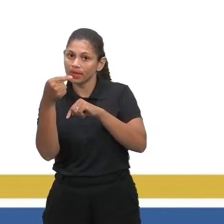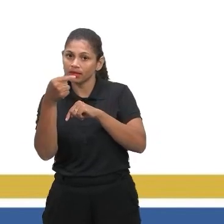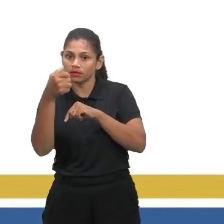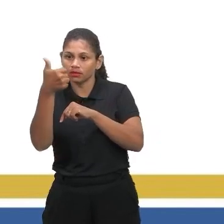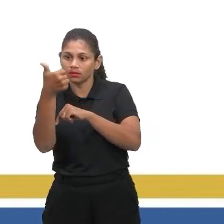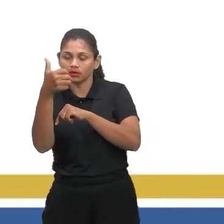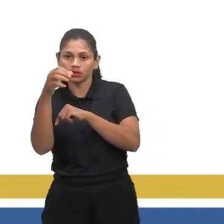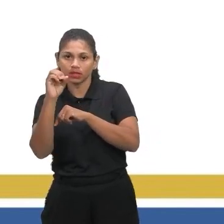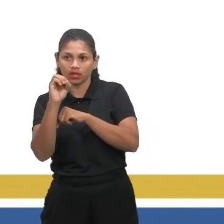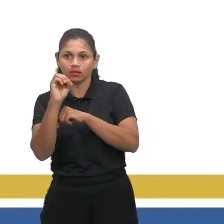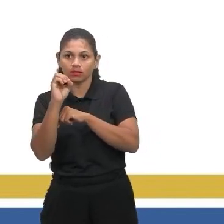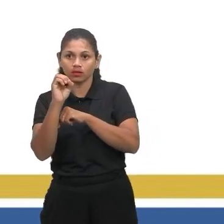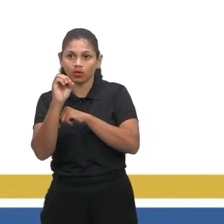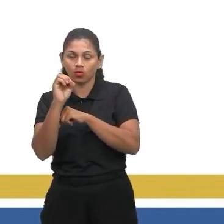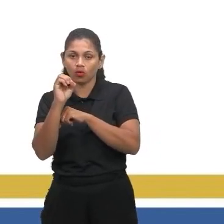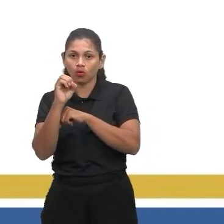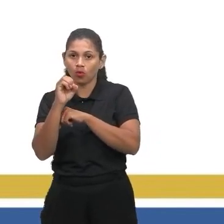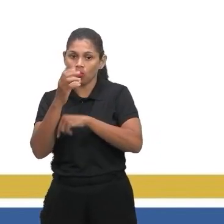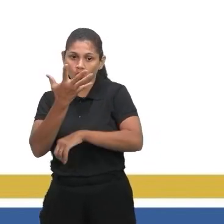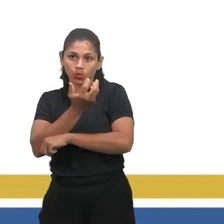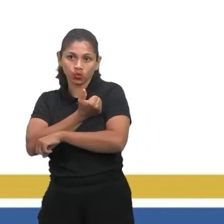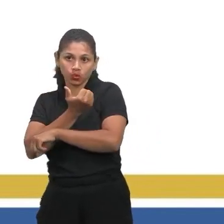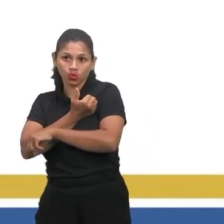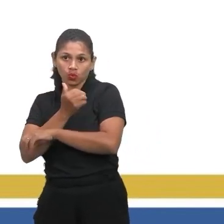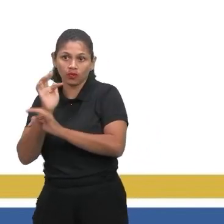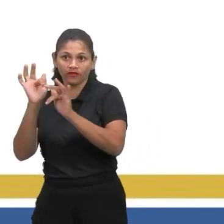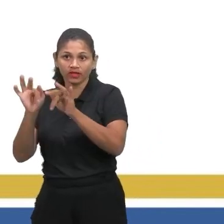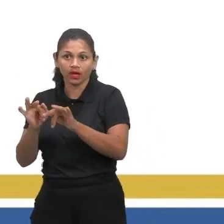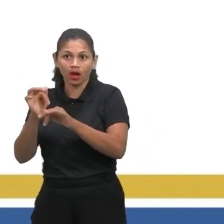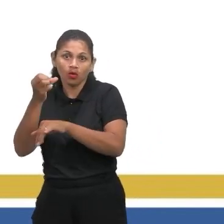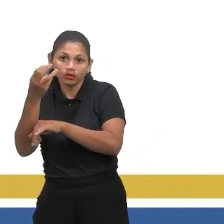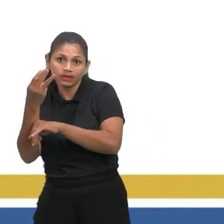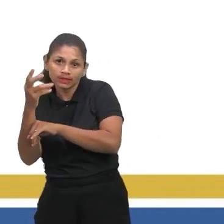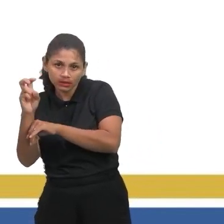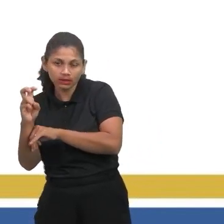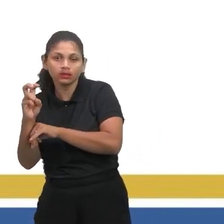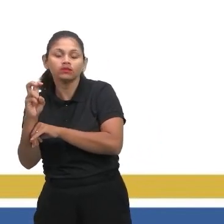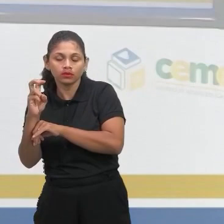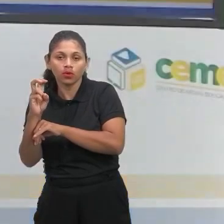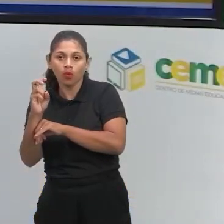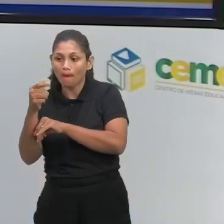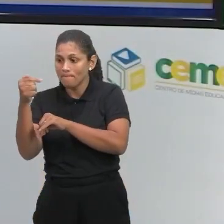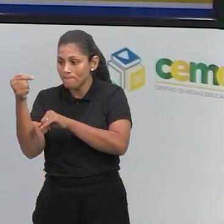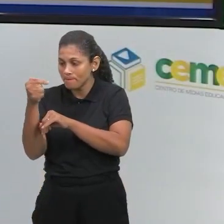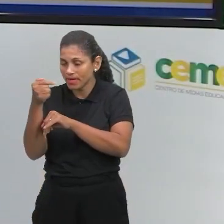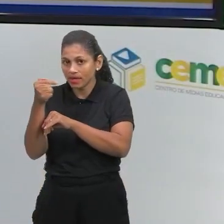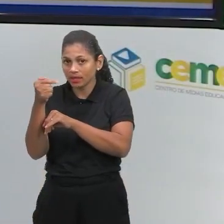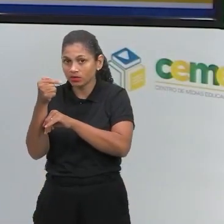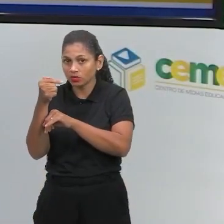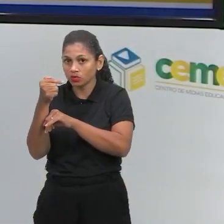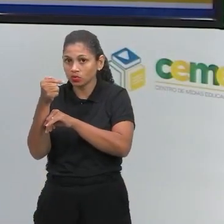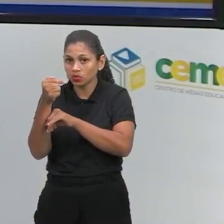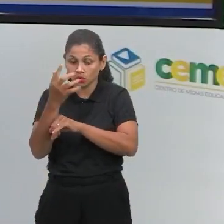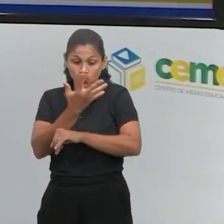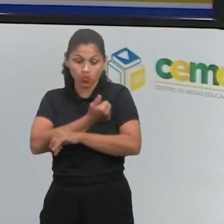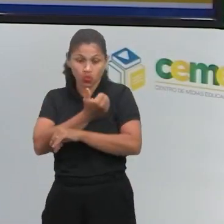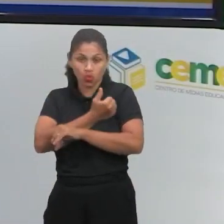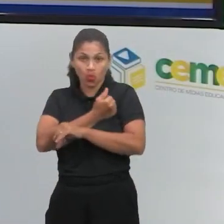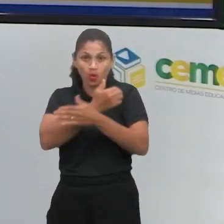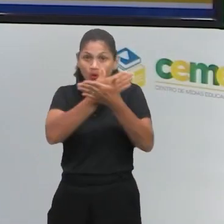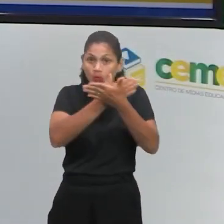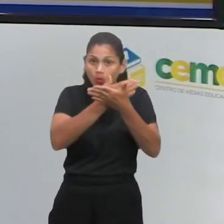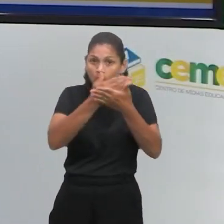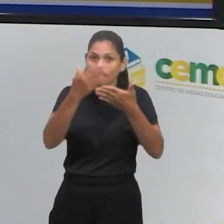25 km. Então, esse foi o deslocamento realizado. Então, o que é que a gente vai observar agora? Dando continuidade, os